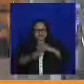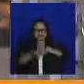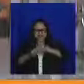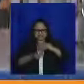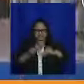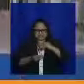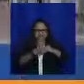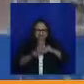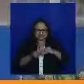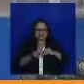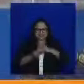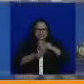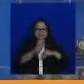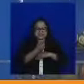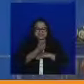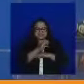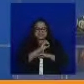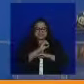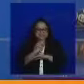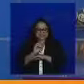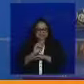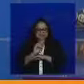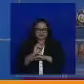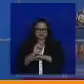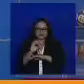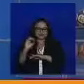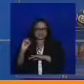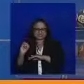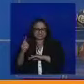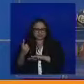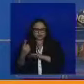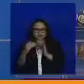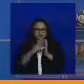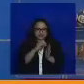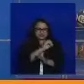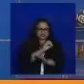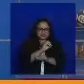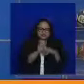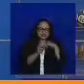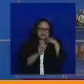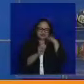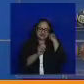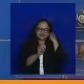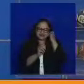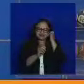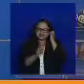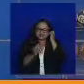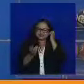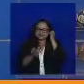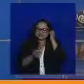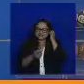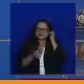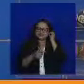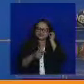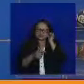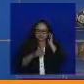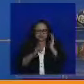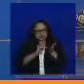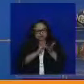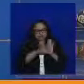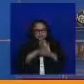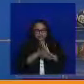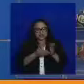Globo carregado, embaralhando 100 bolas numeradas de 01 a 00. O sorteio da Lotomania já